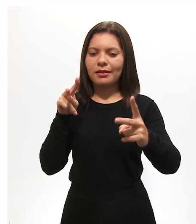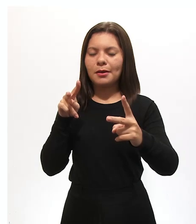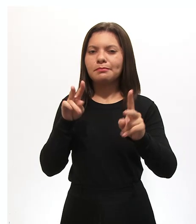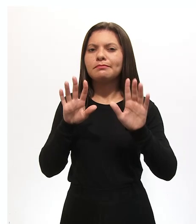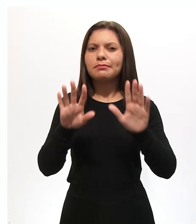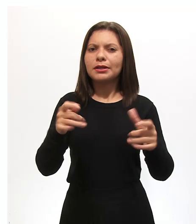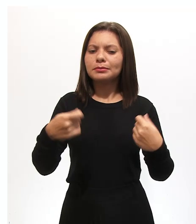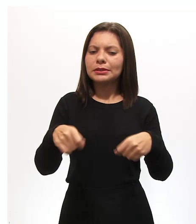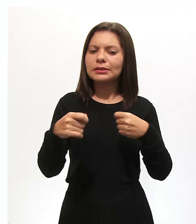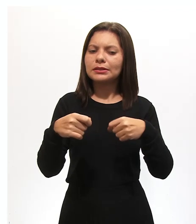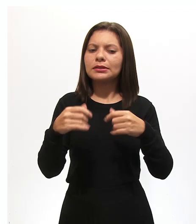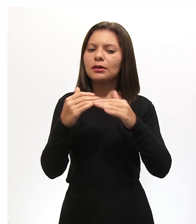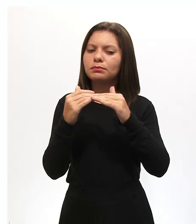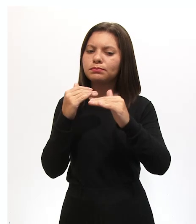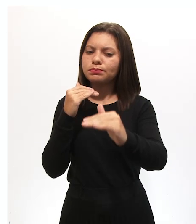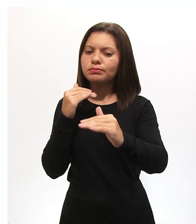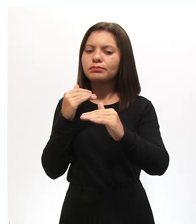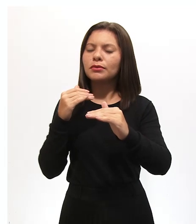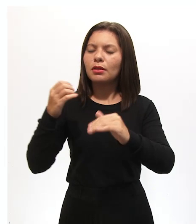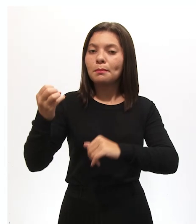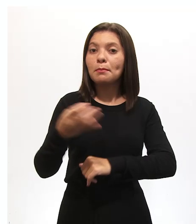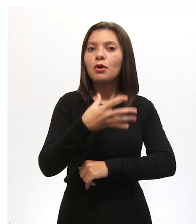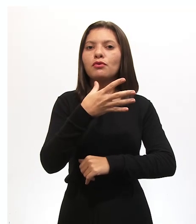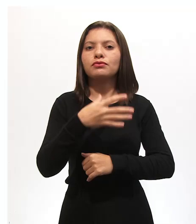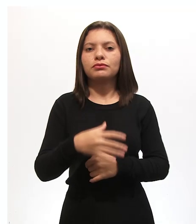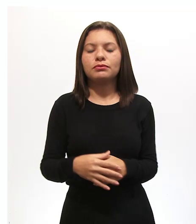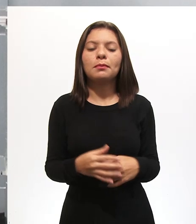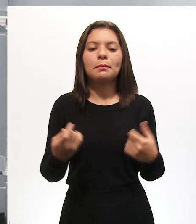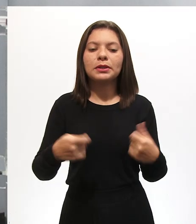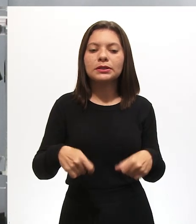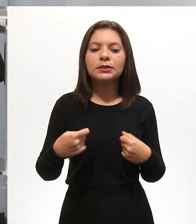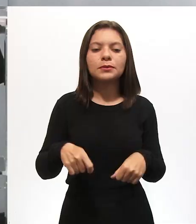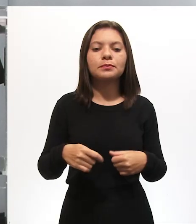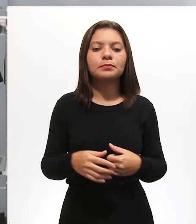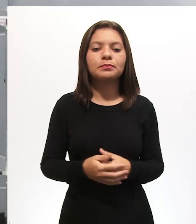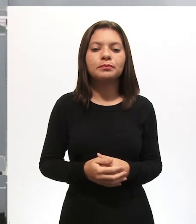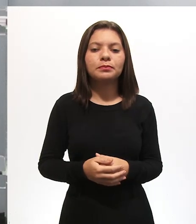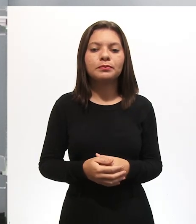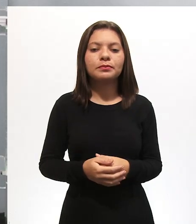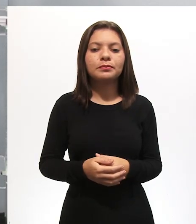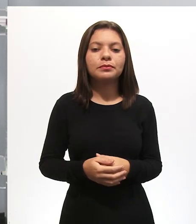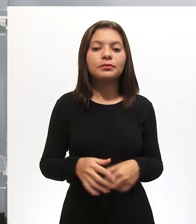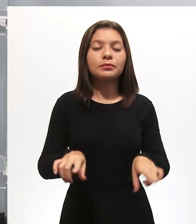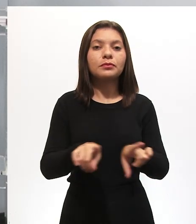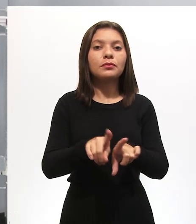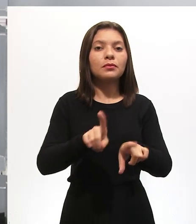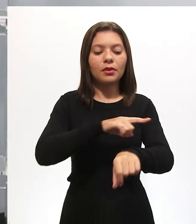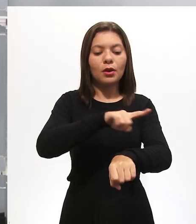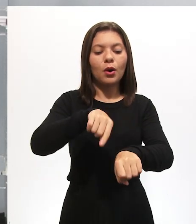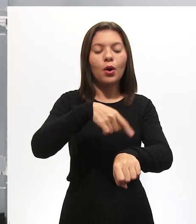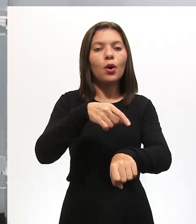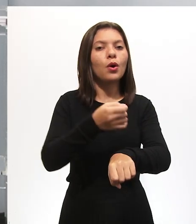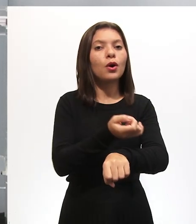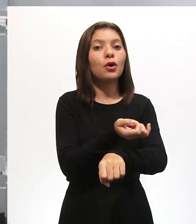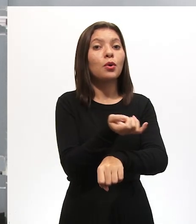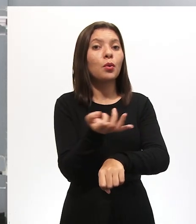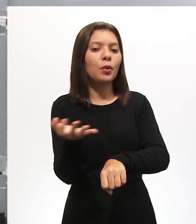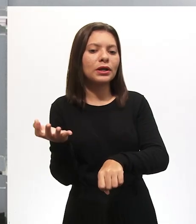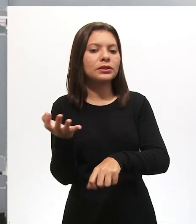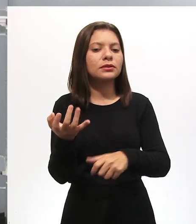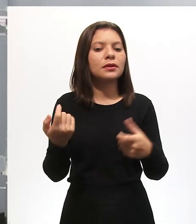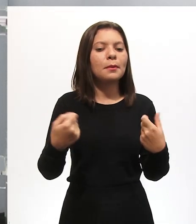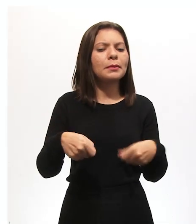para seguir um novo padrão. Então, essa instituição ela tem que fazer isso, é muito importante. Parte da carga horária deve